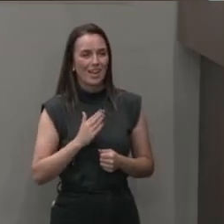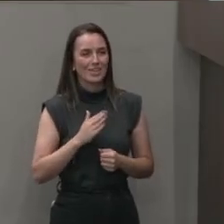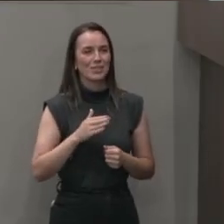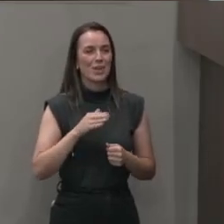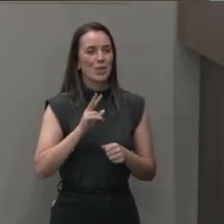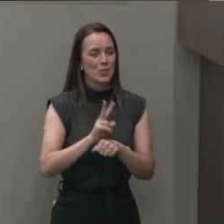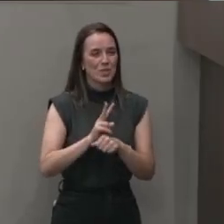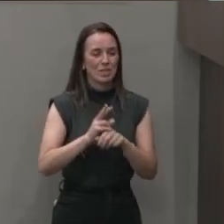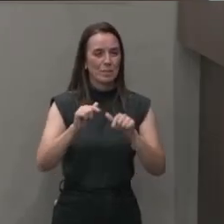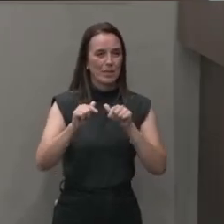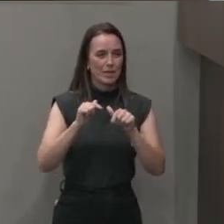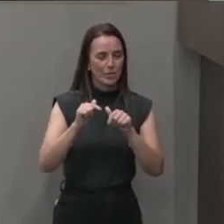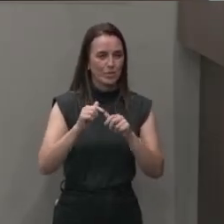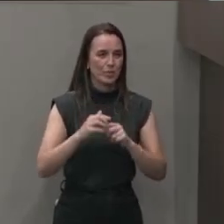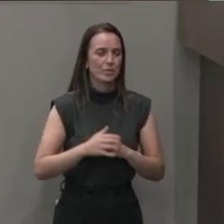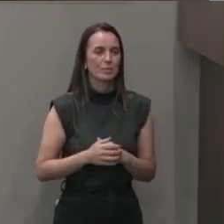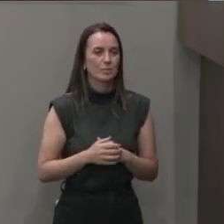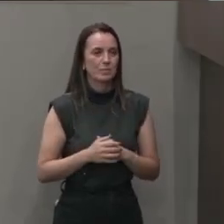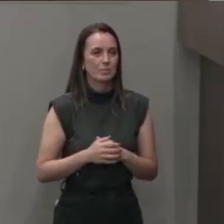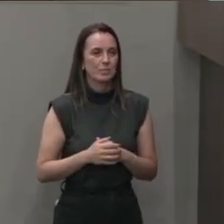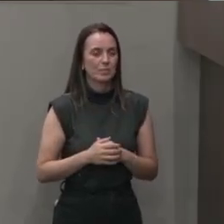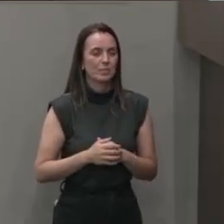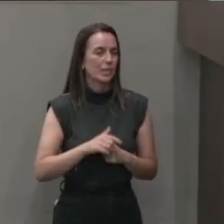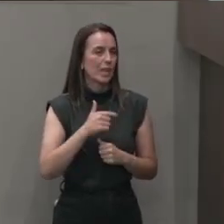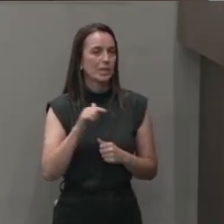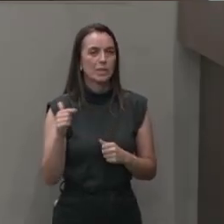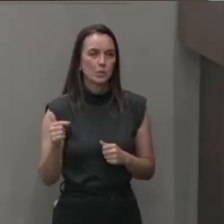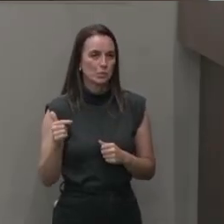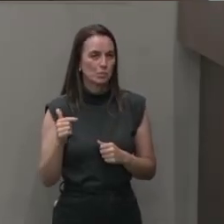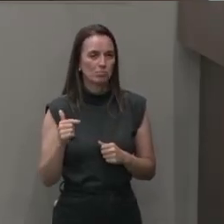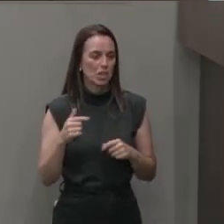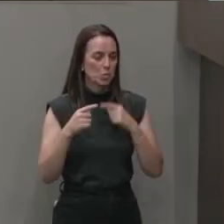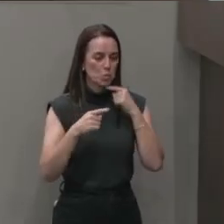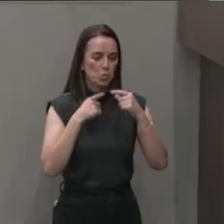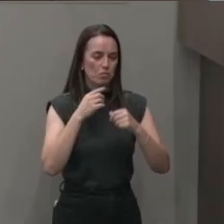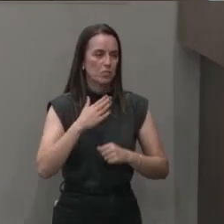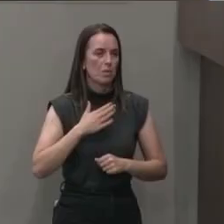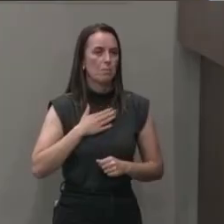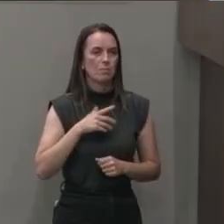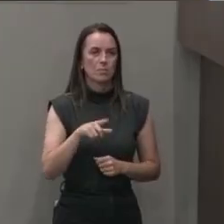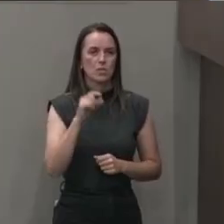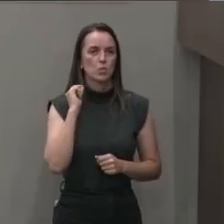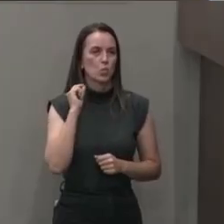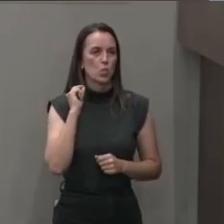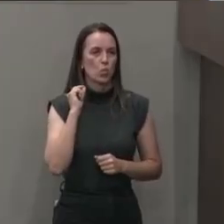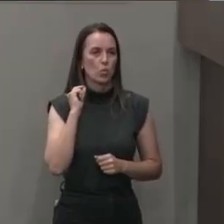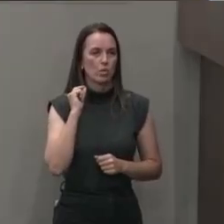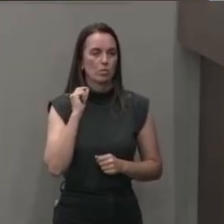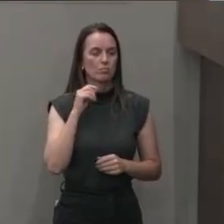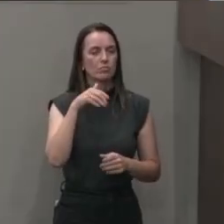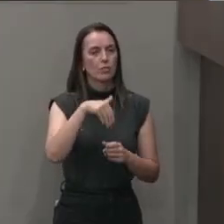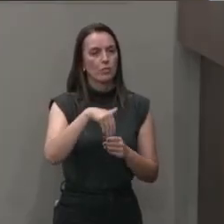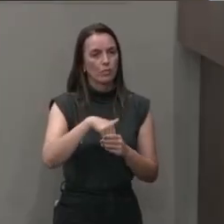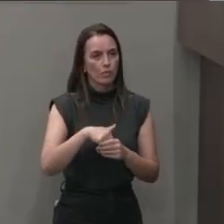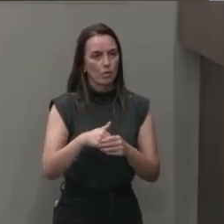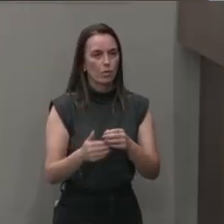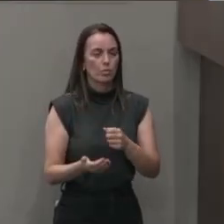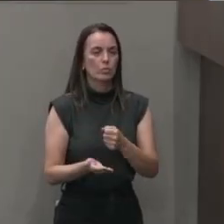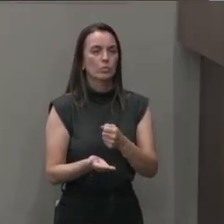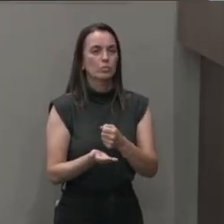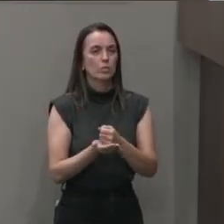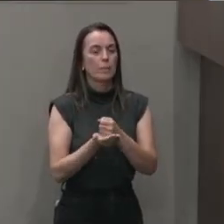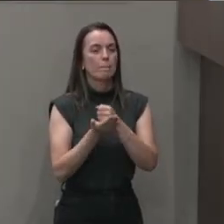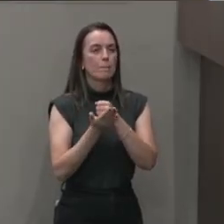em relação a isso. Então, não tenho dúvida enquanto ao meu posicionamento, o meu voto favorável, mas,